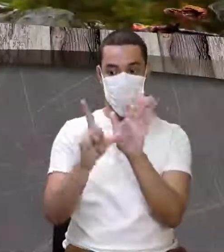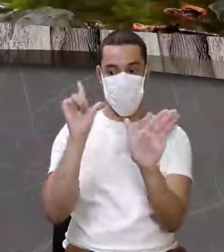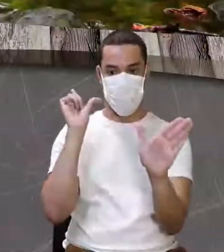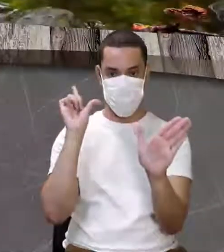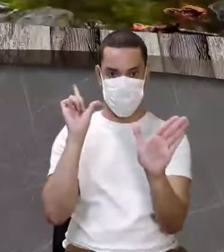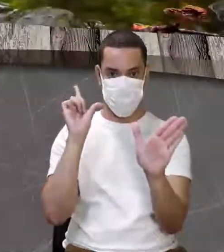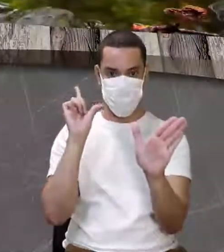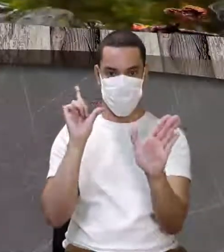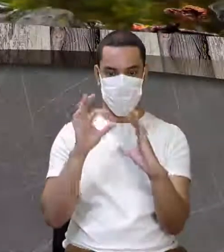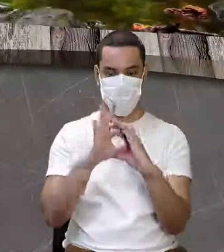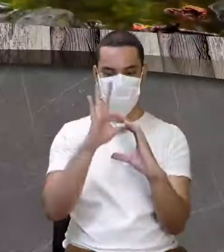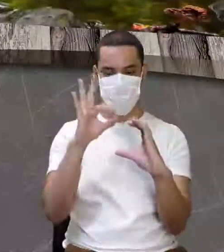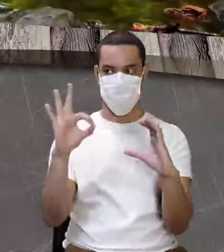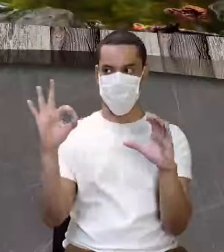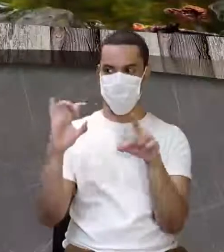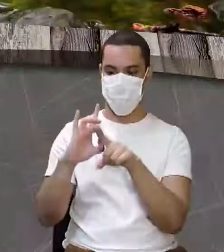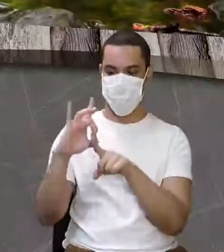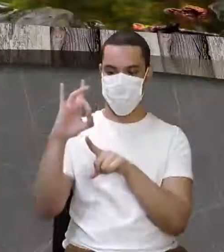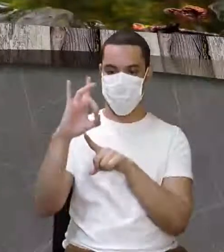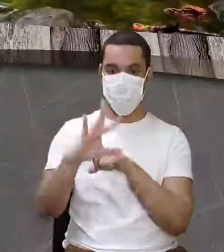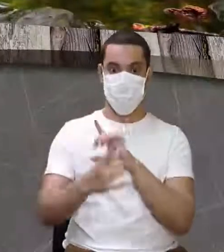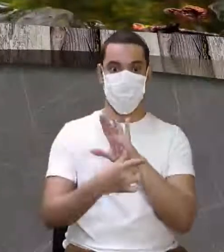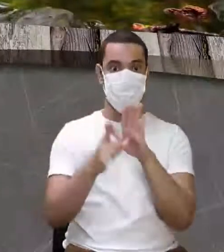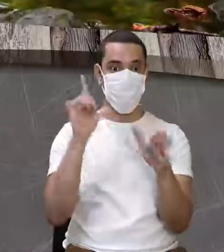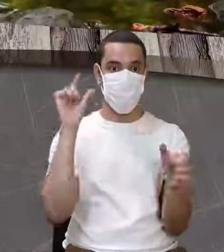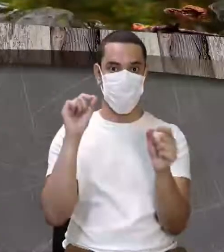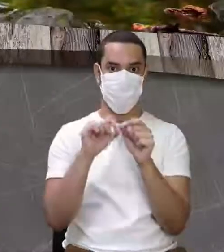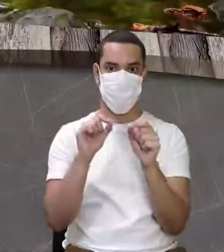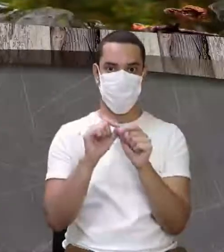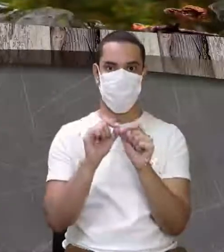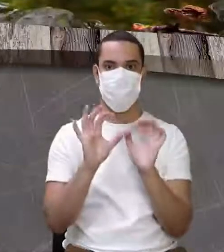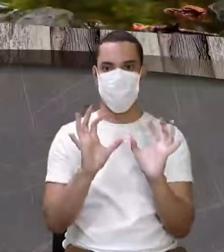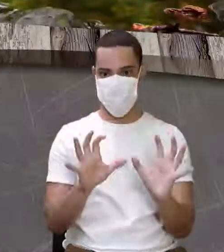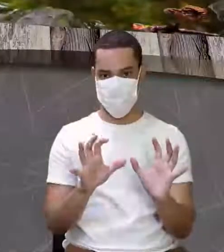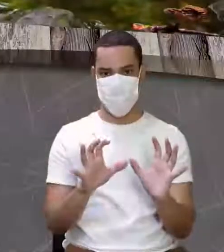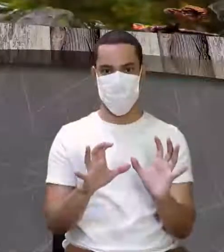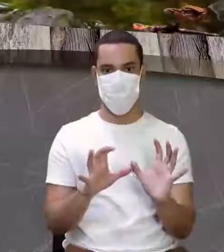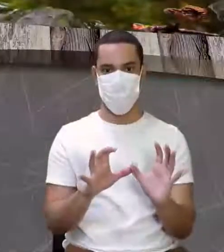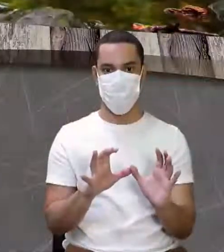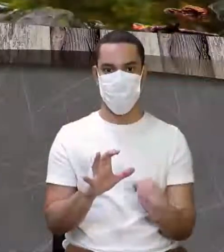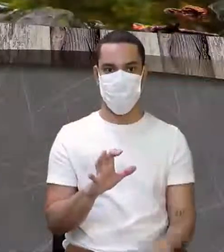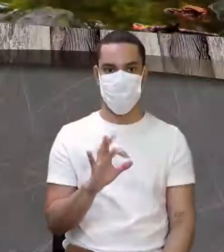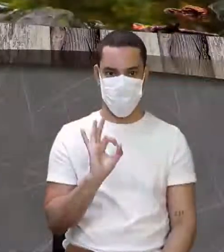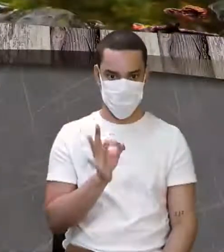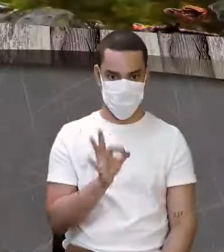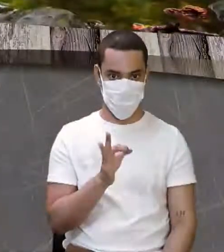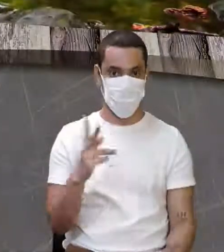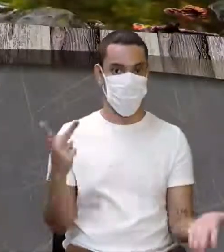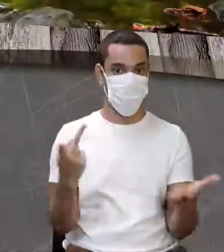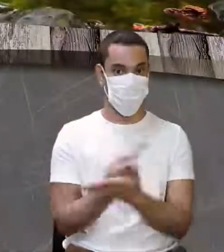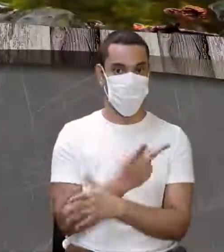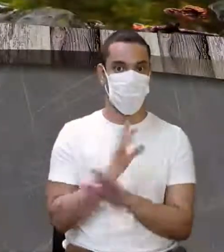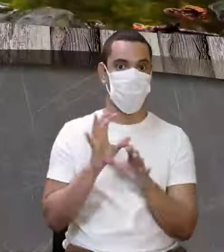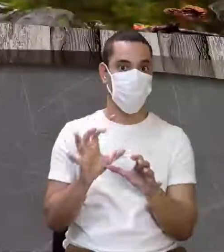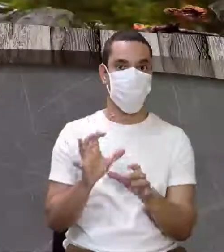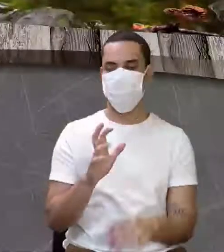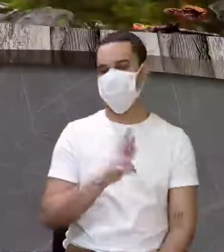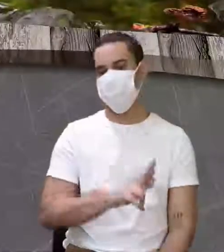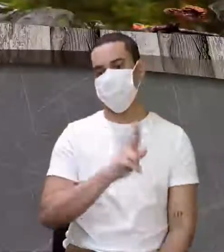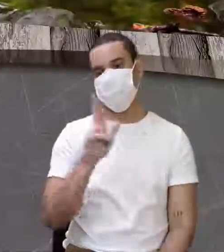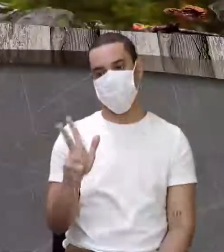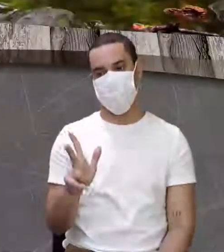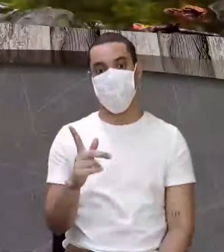dos gametas, antes do processo de fecundação. Não vai acontecer nesse sentido aqui. Tá bom?